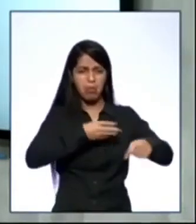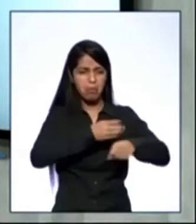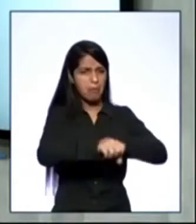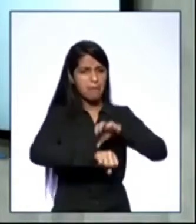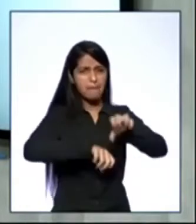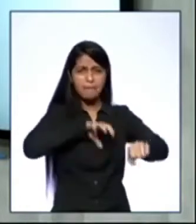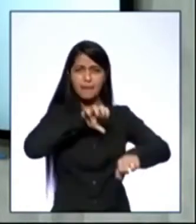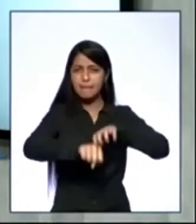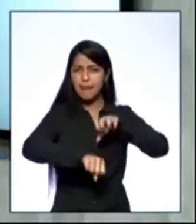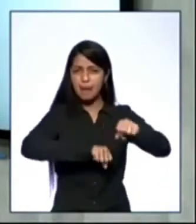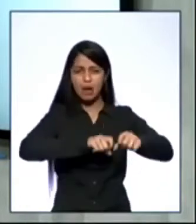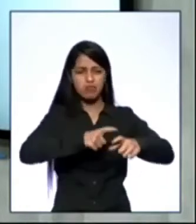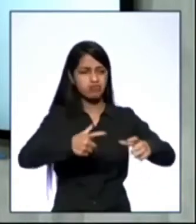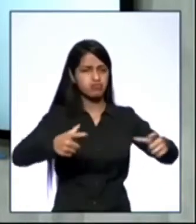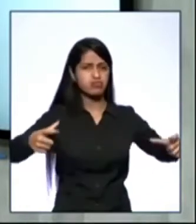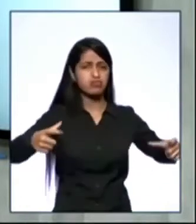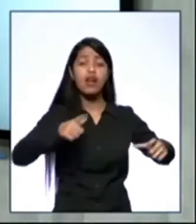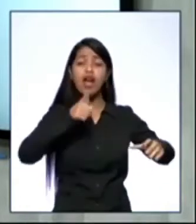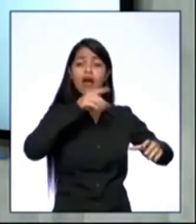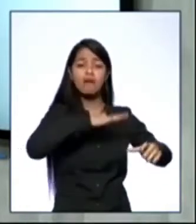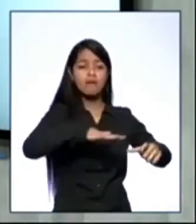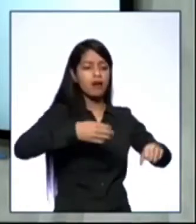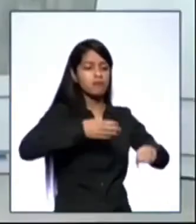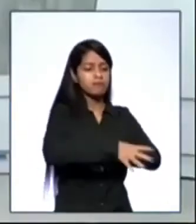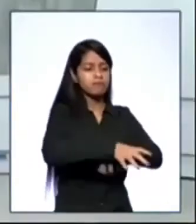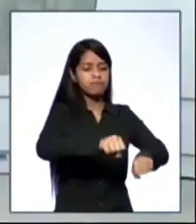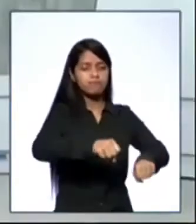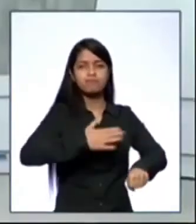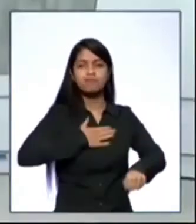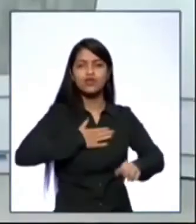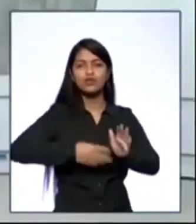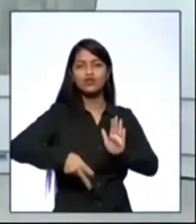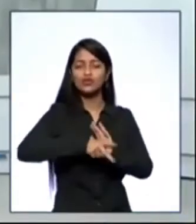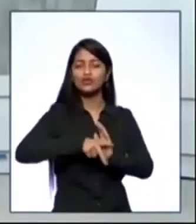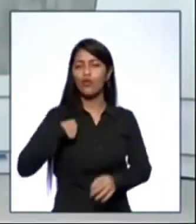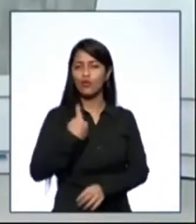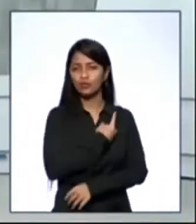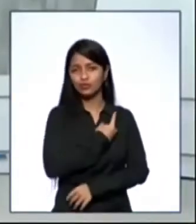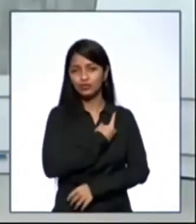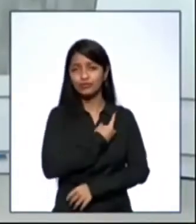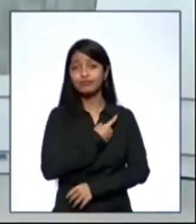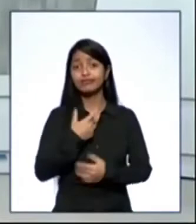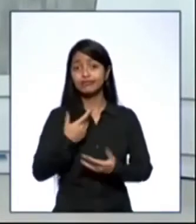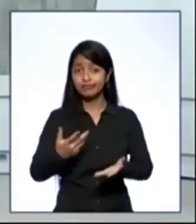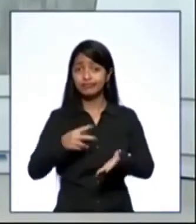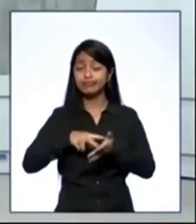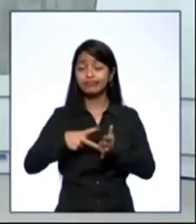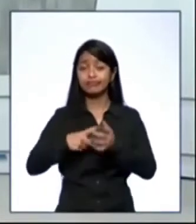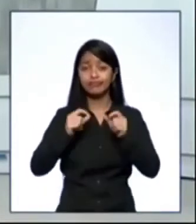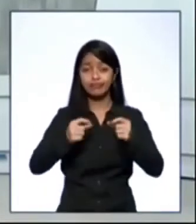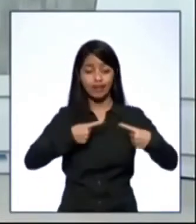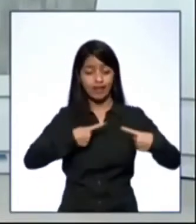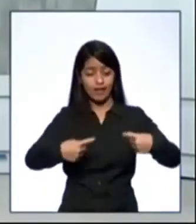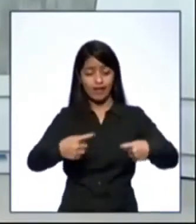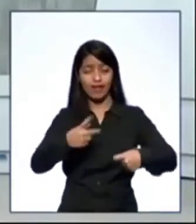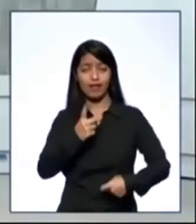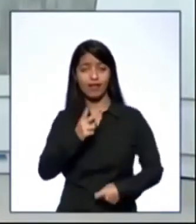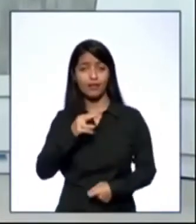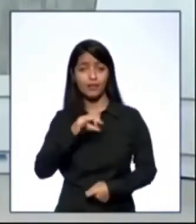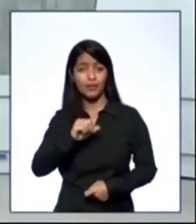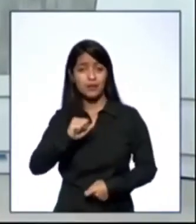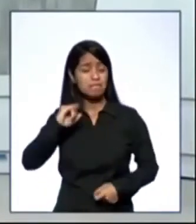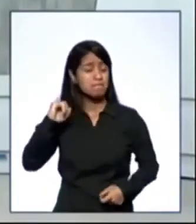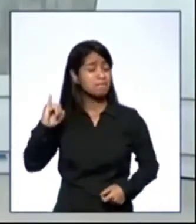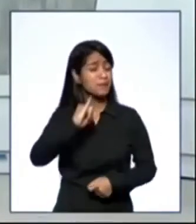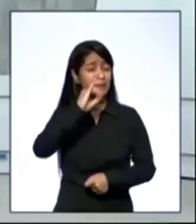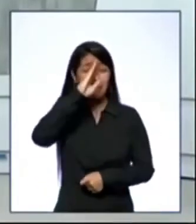passa a chamar o mar Mediterrâneo de Mare Nostrum. Ou seja, presta atenção aqui, as Guerras Púnicas foi o evento mais importante da